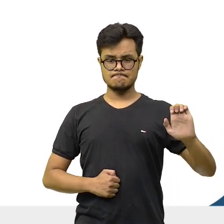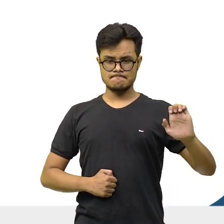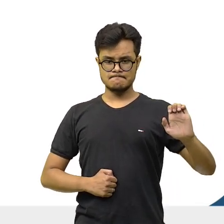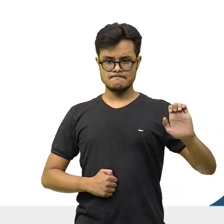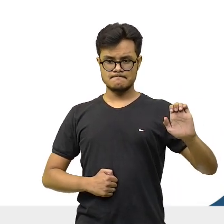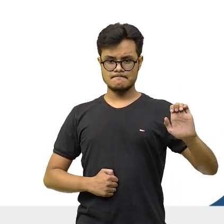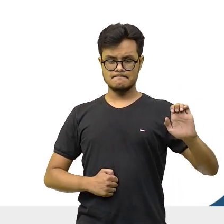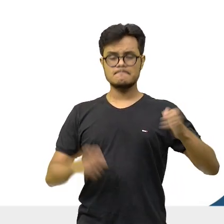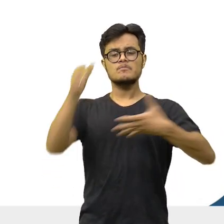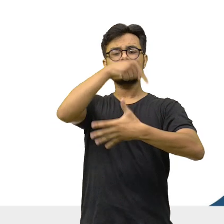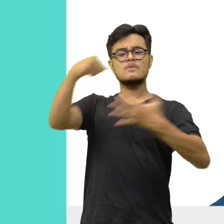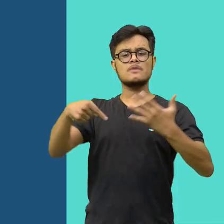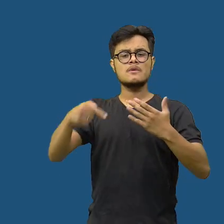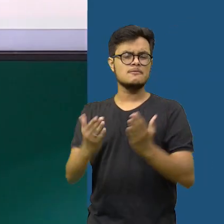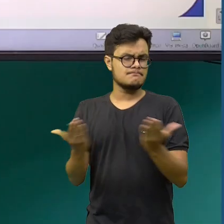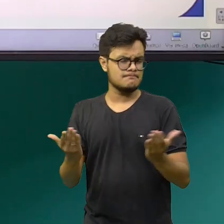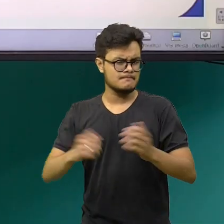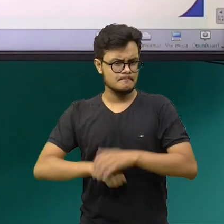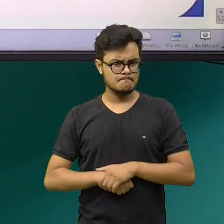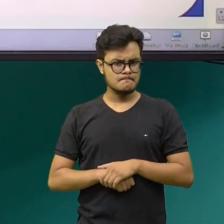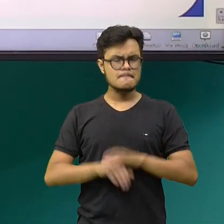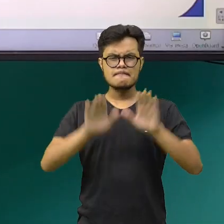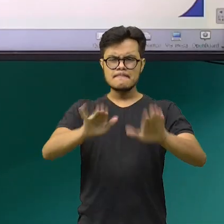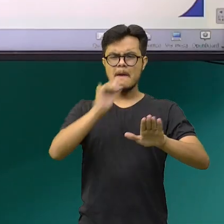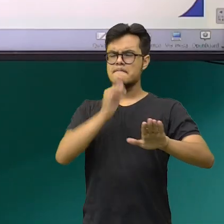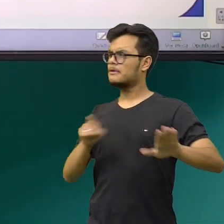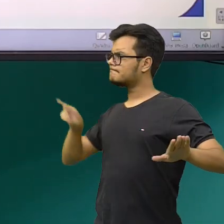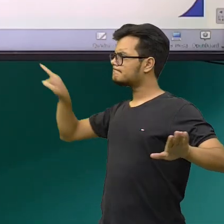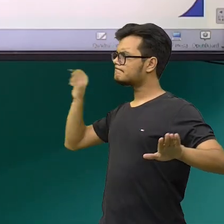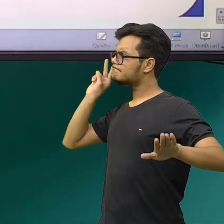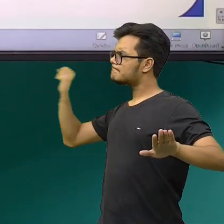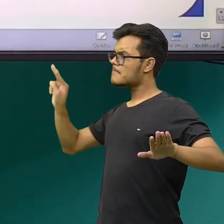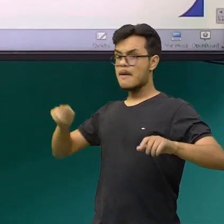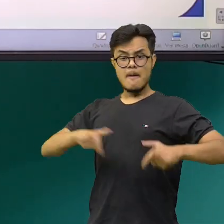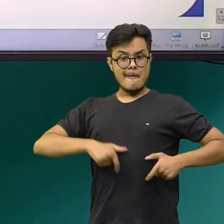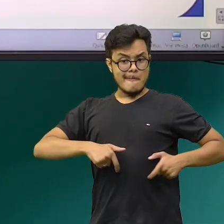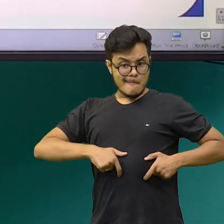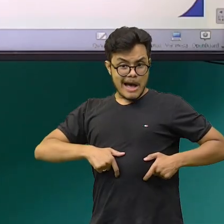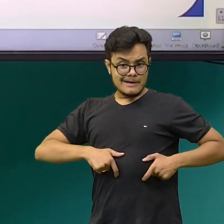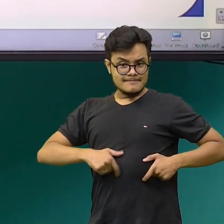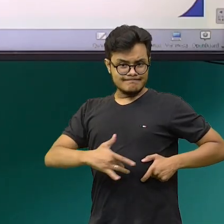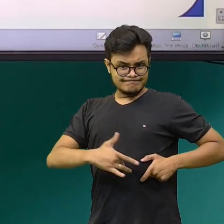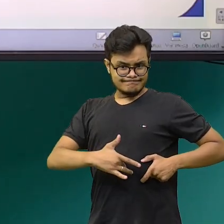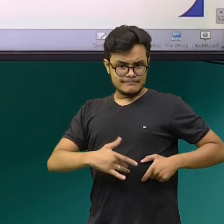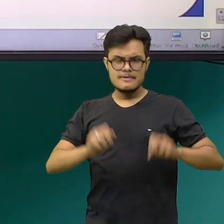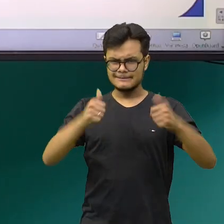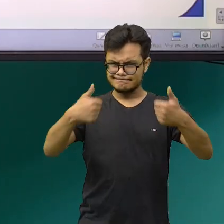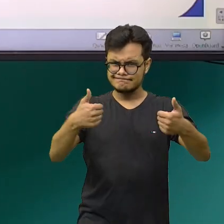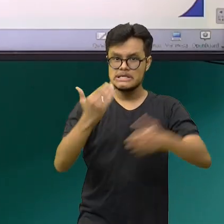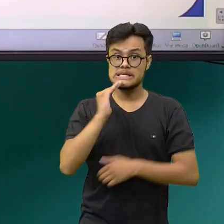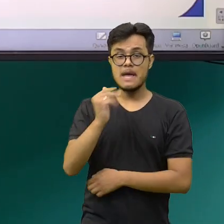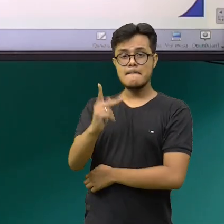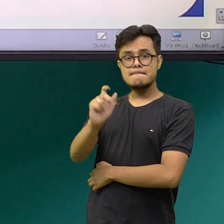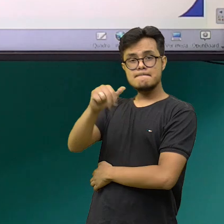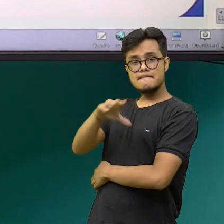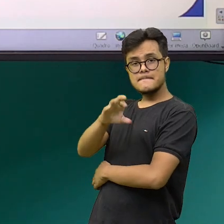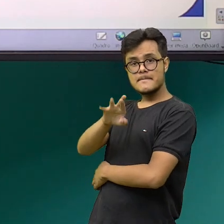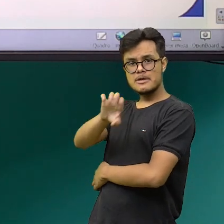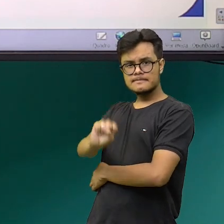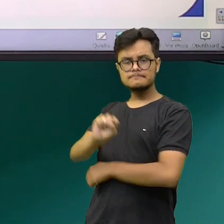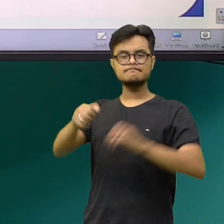e serotonina. Aqui nós temos uma estrutura do nosso pâncreas, certo? Aqui nós temos